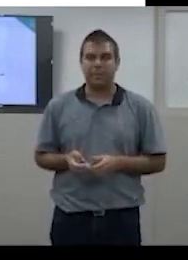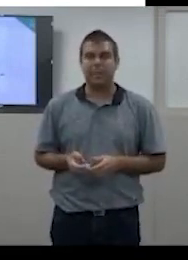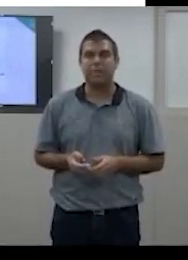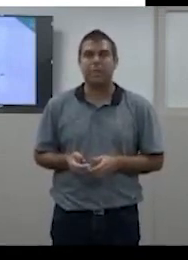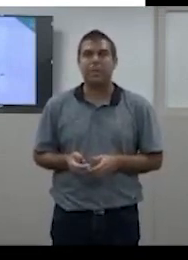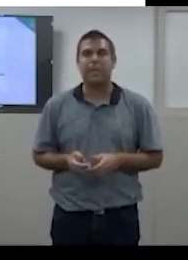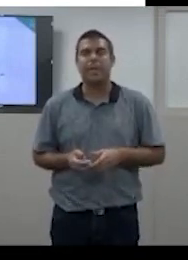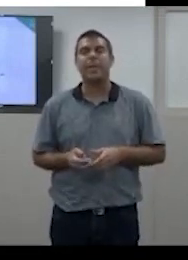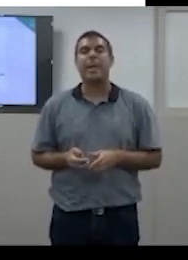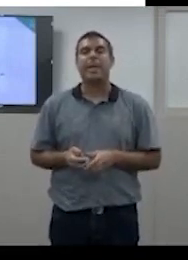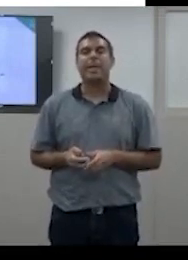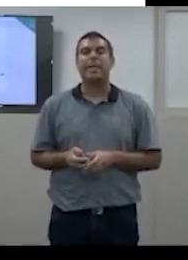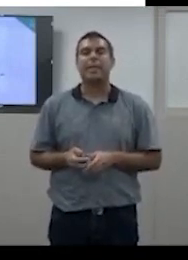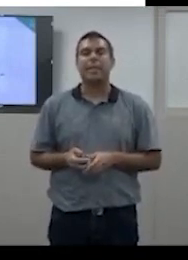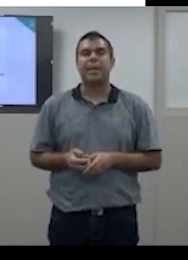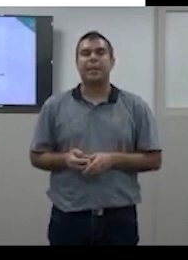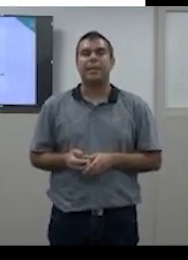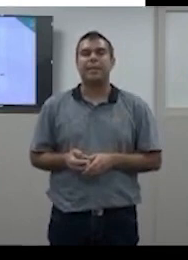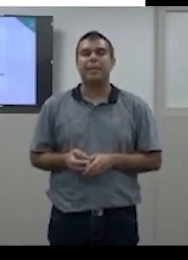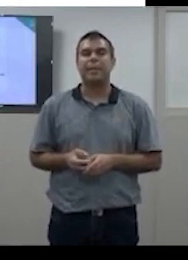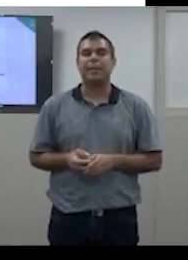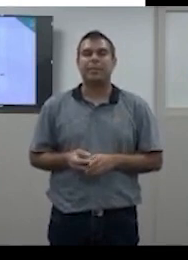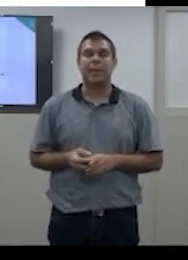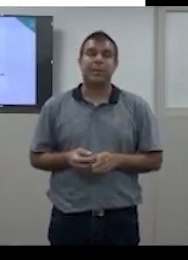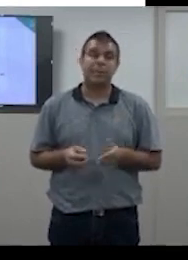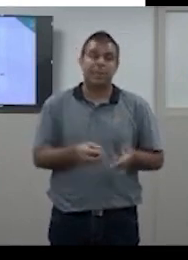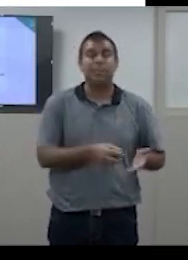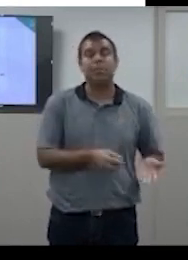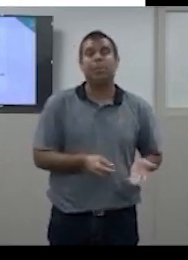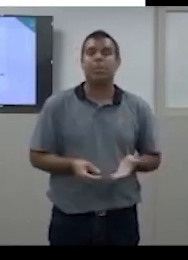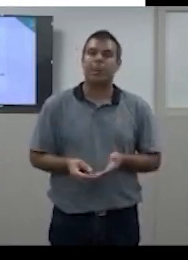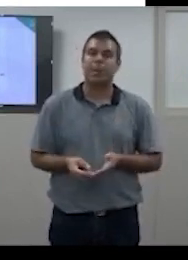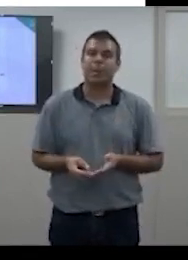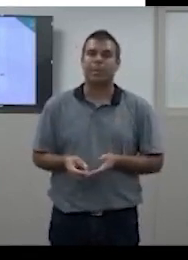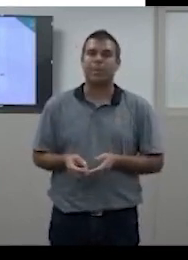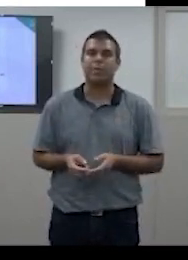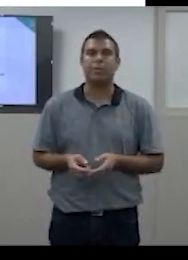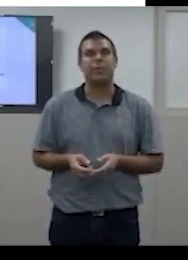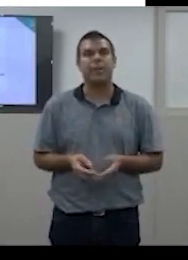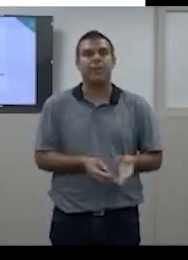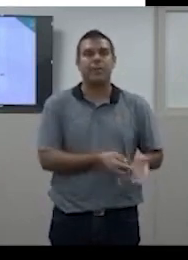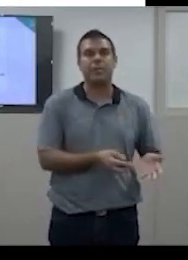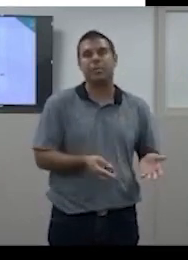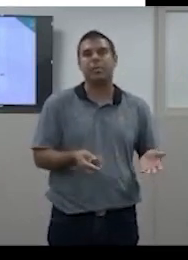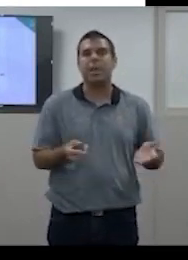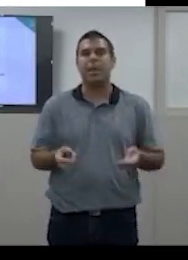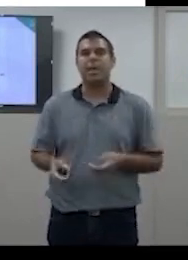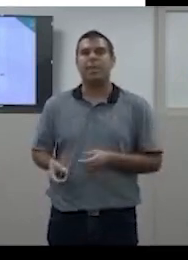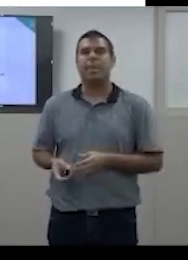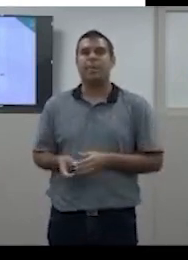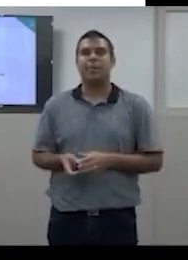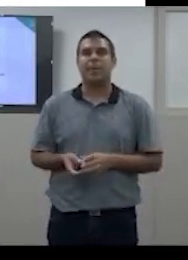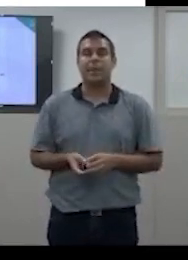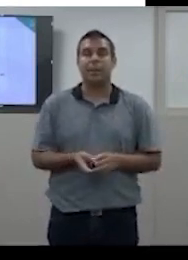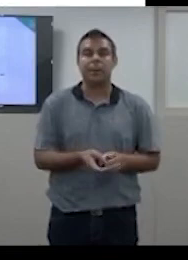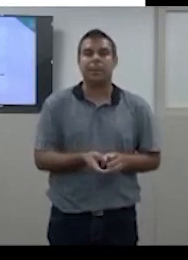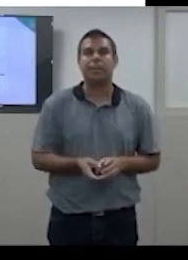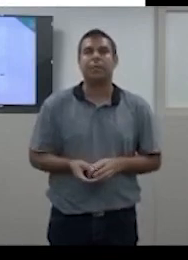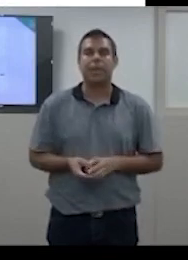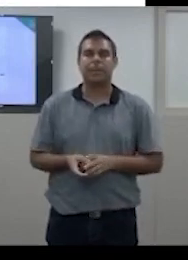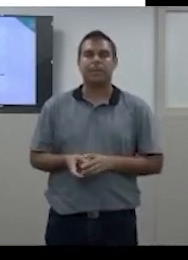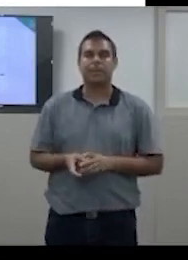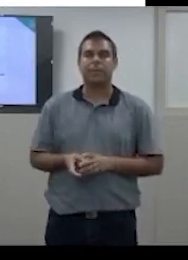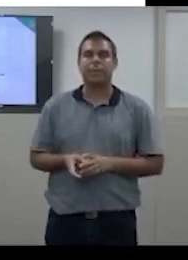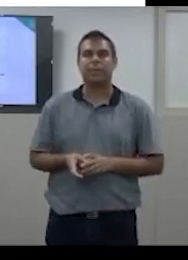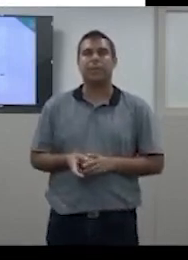forma nesse meio do caminho ali. Então assim, aí você vai ter esse já muito pouco abundante no universo, porque a gente não tem uma proximidade tão